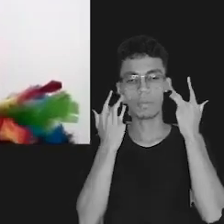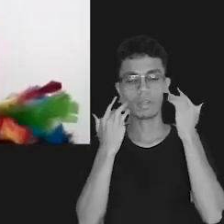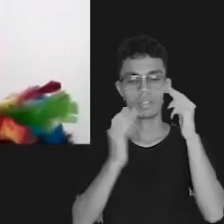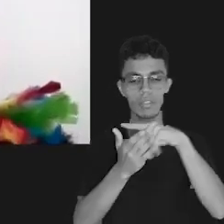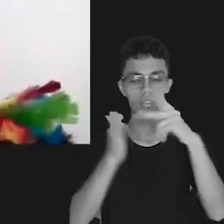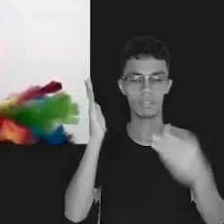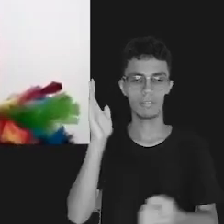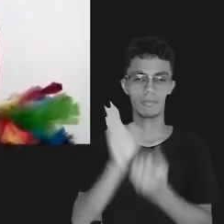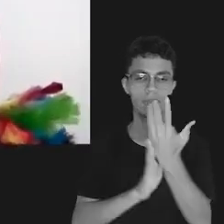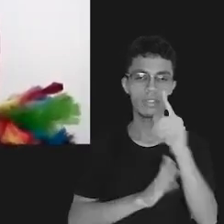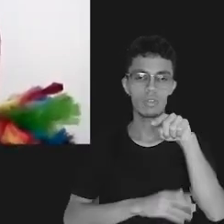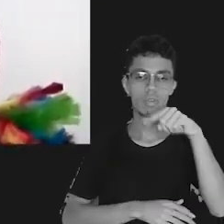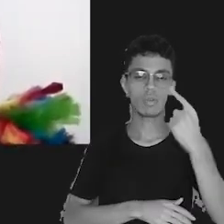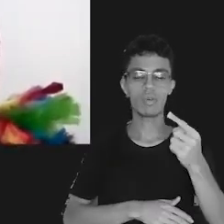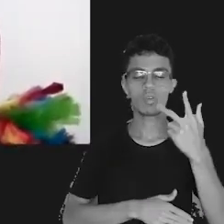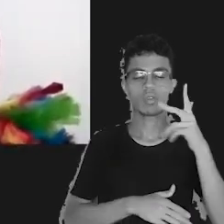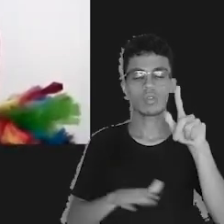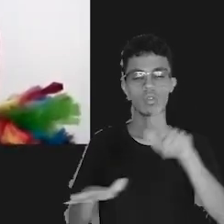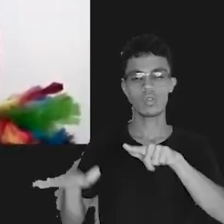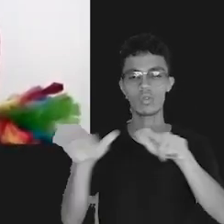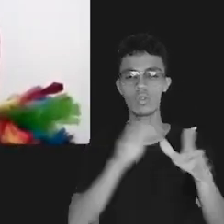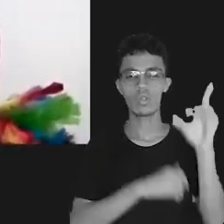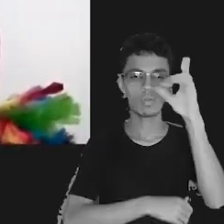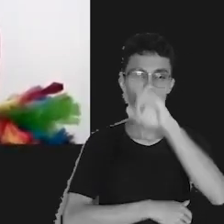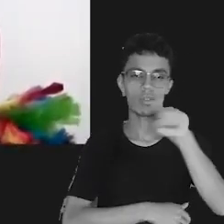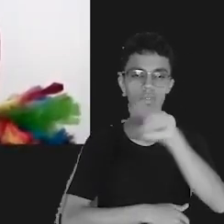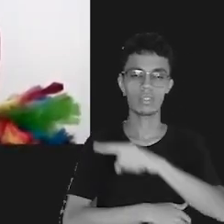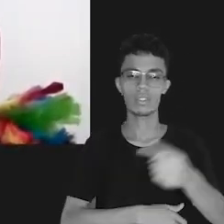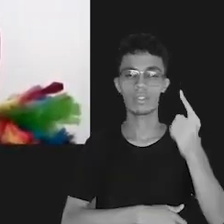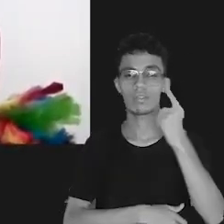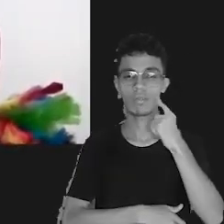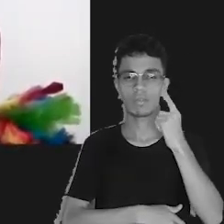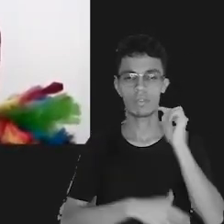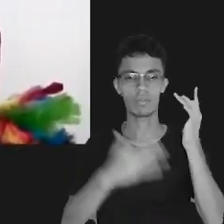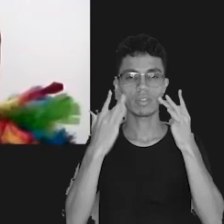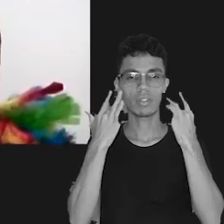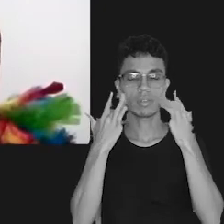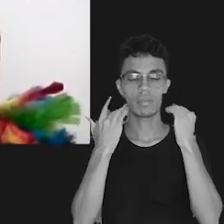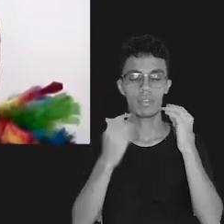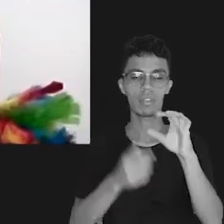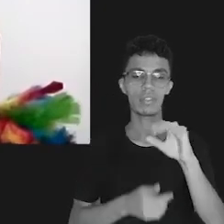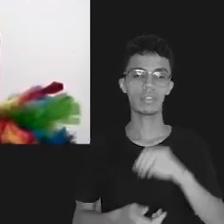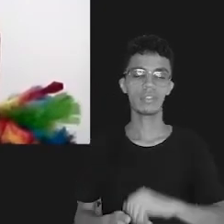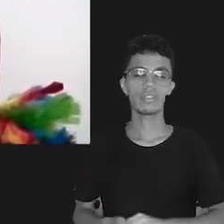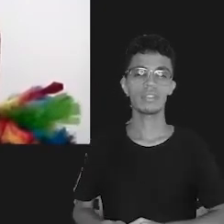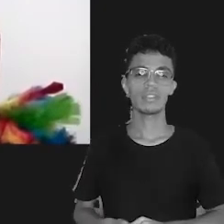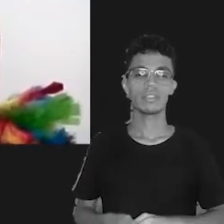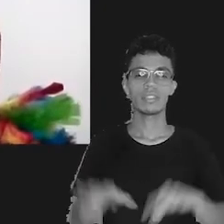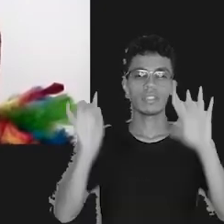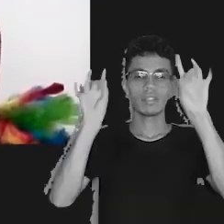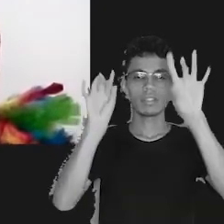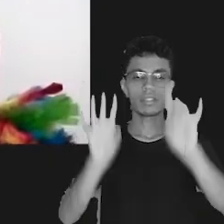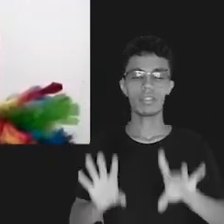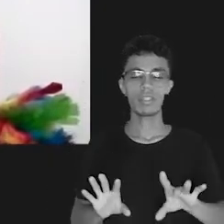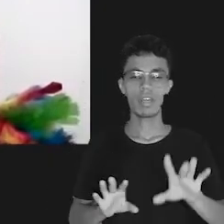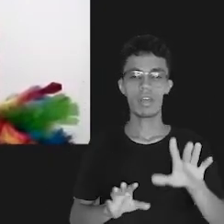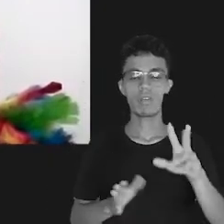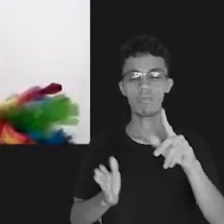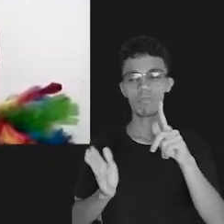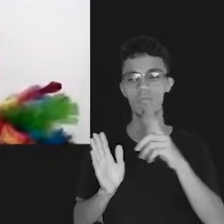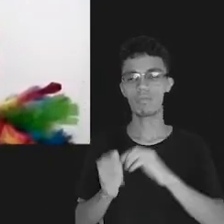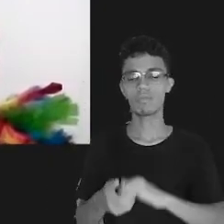poética, apareçam nos próximos domingos, para ver as próximas peças. O Verdugo, em especial, que é a que eu mais